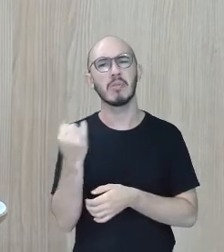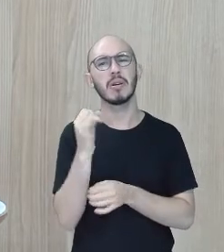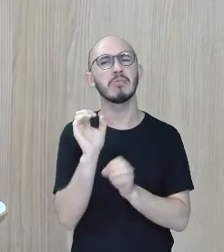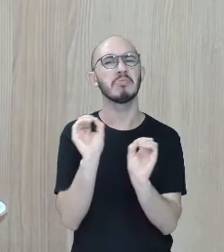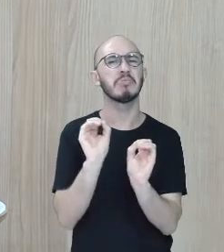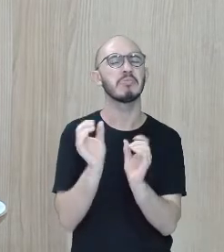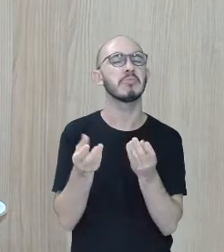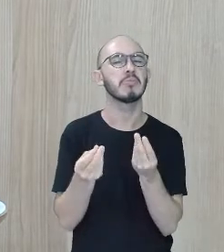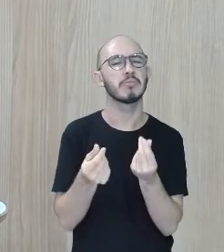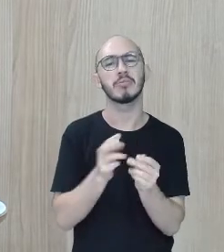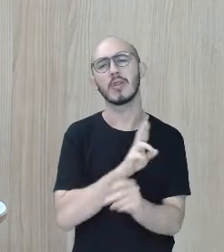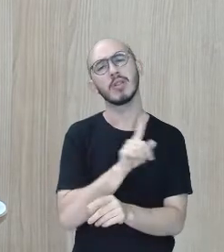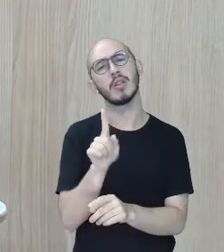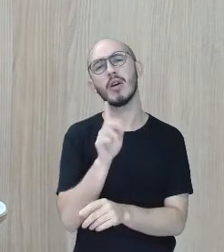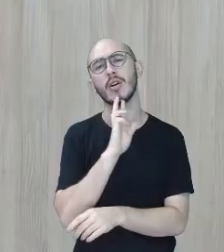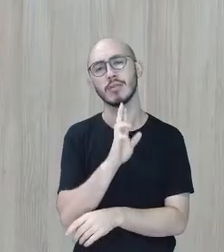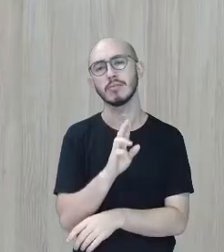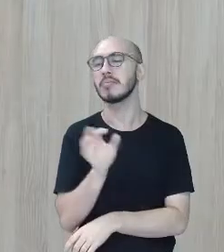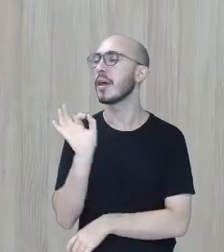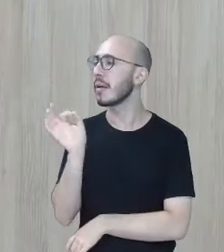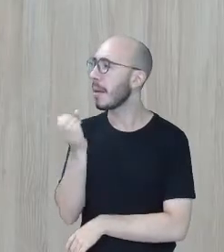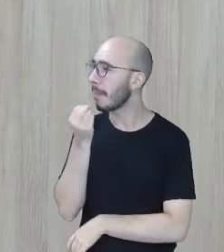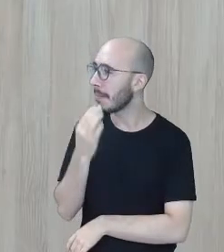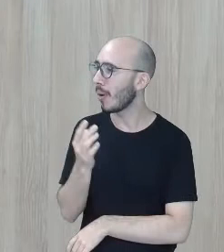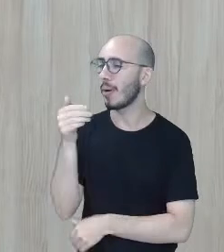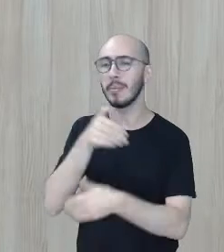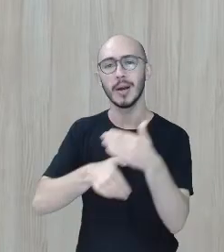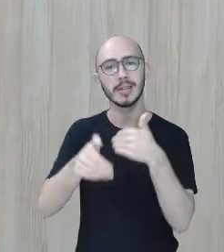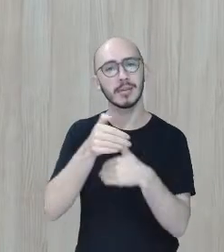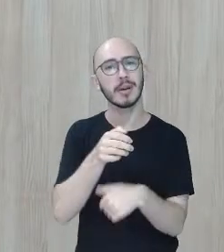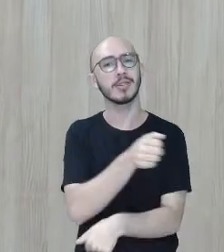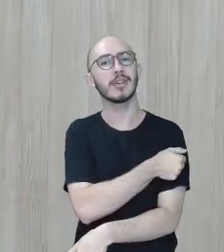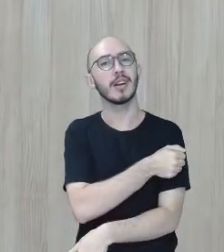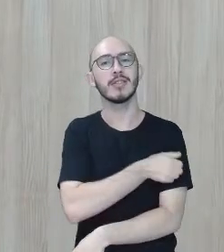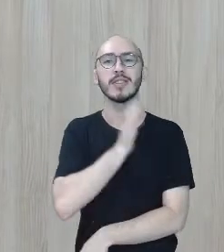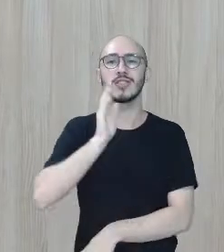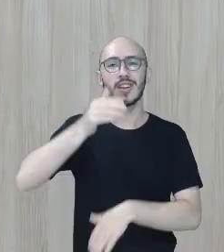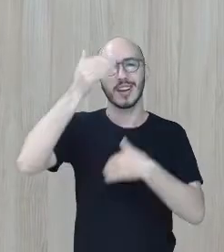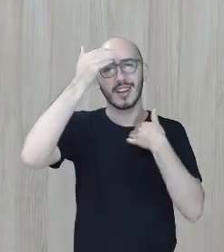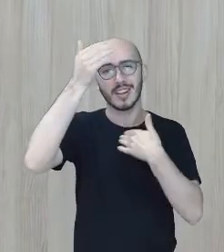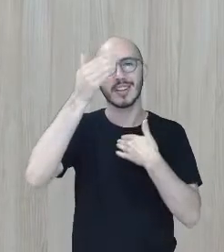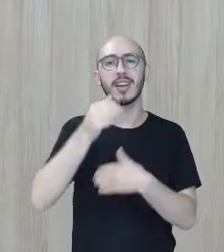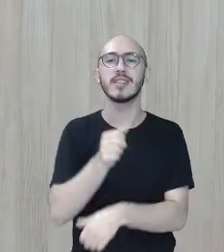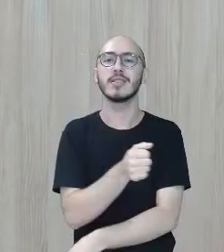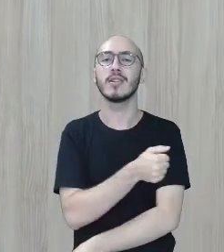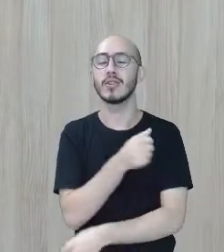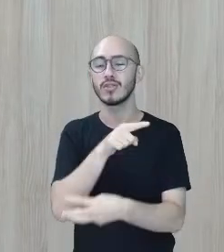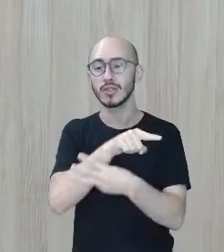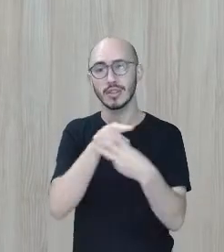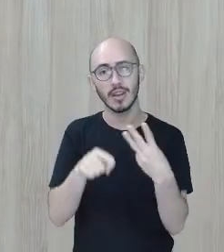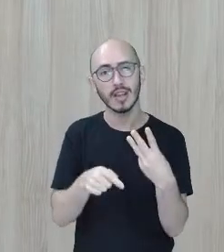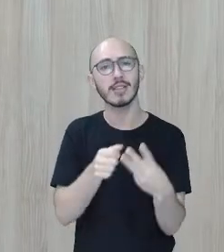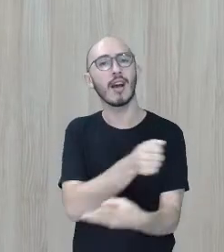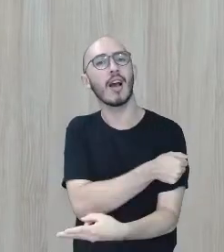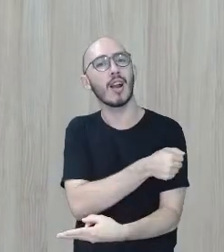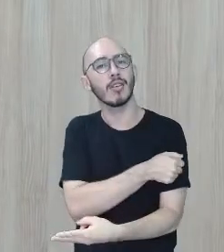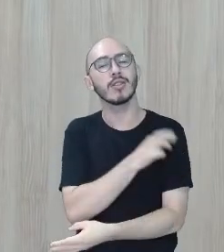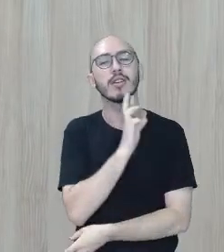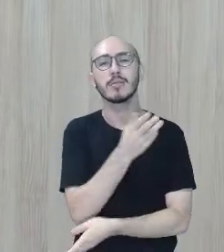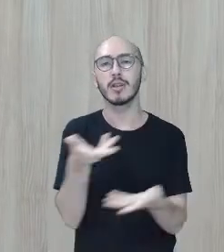importante, coloca aí não. Ah, que bom que vocês estão participando. Desde já agradeço a Caroline, Maria, Andriele,